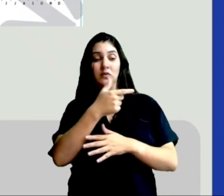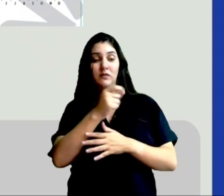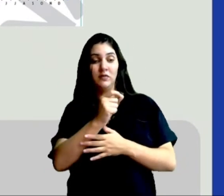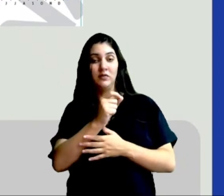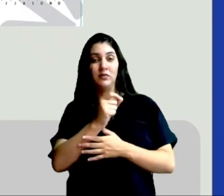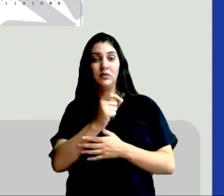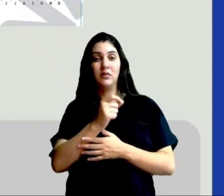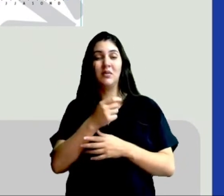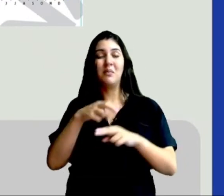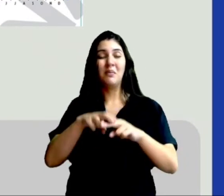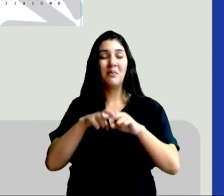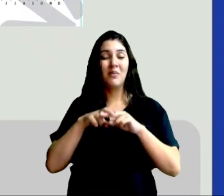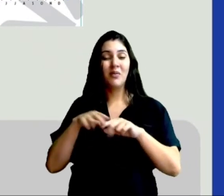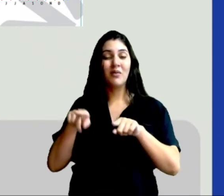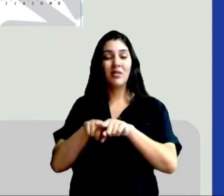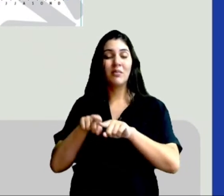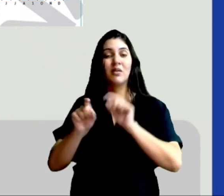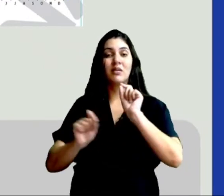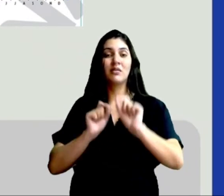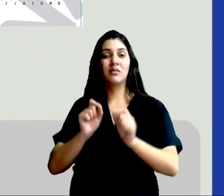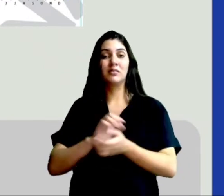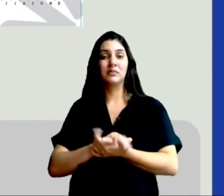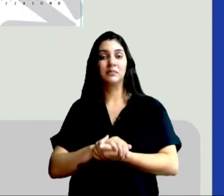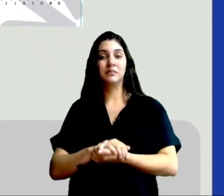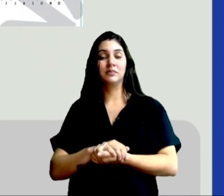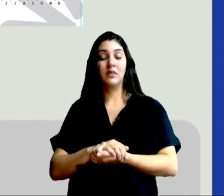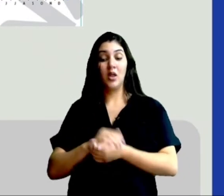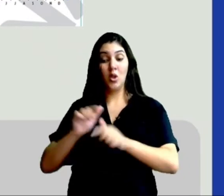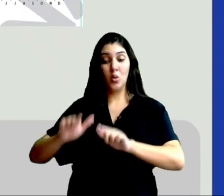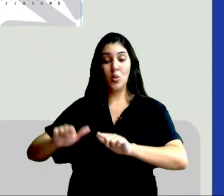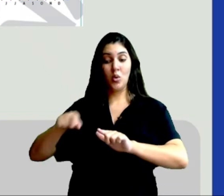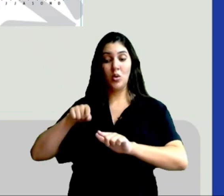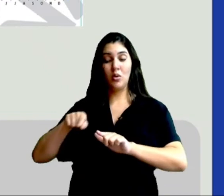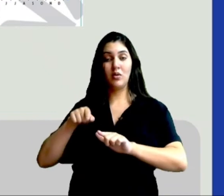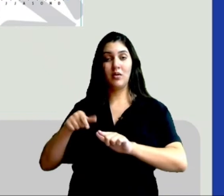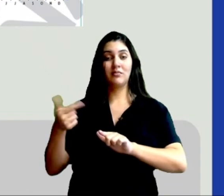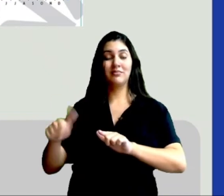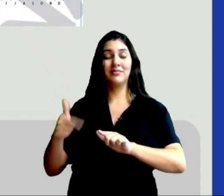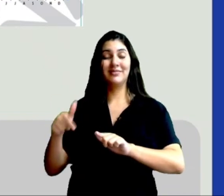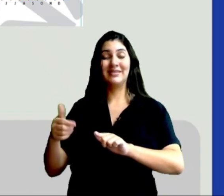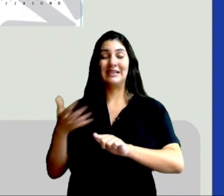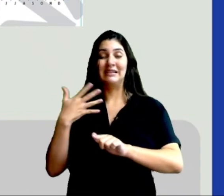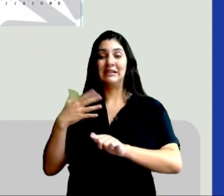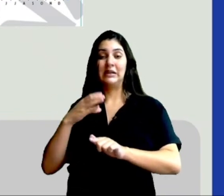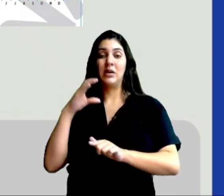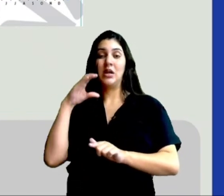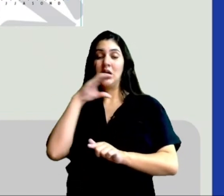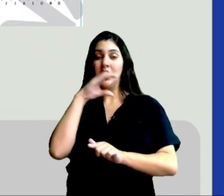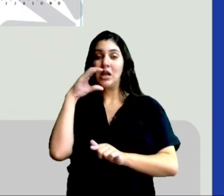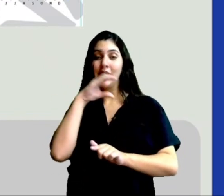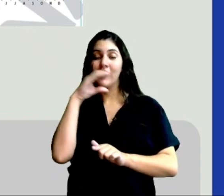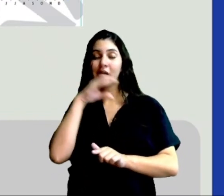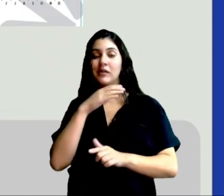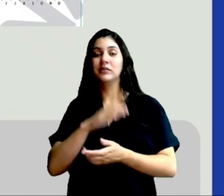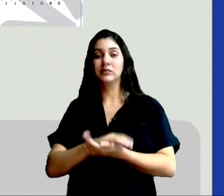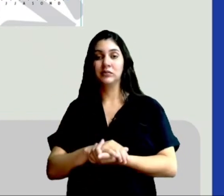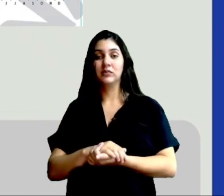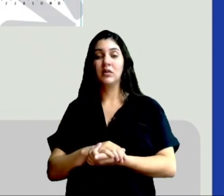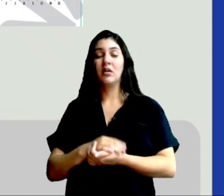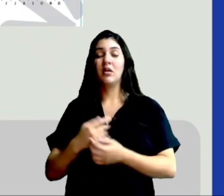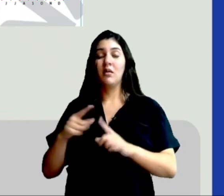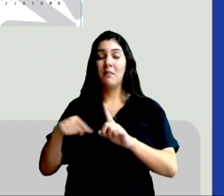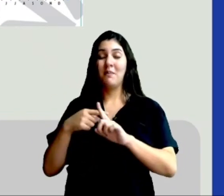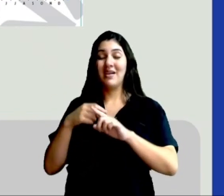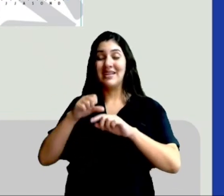que às vezes até por conta da localização não é um clima tão quente, né, a gente observa que não é um clima tão quente, mas